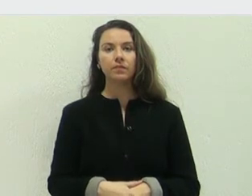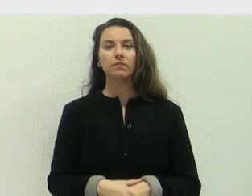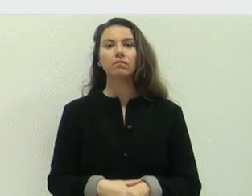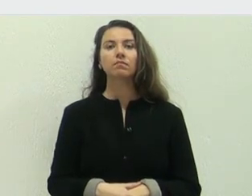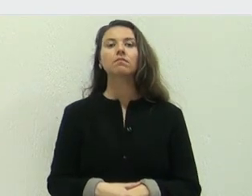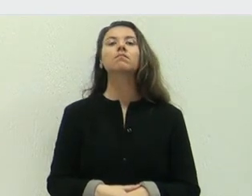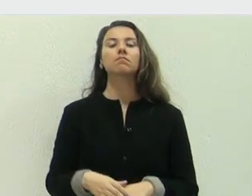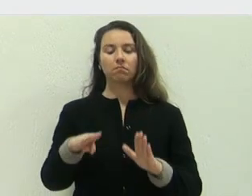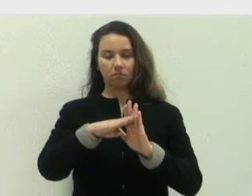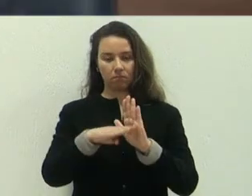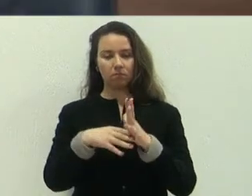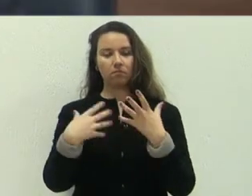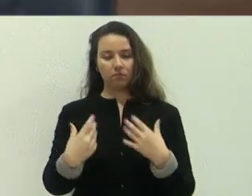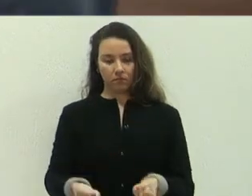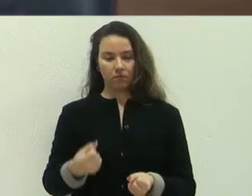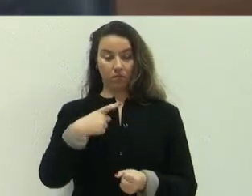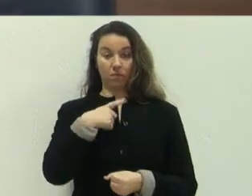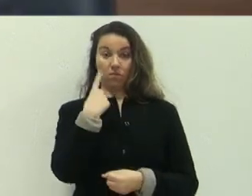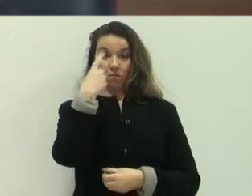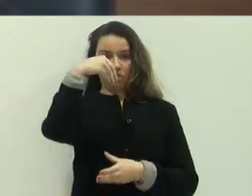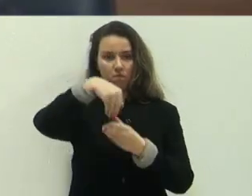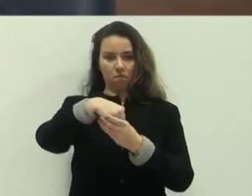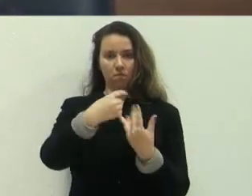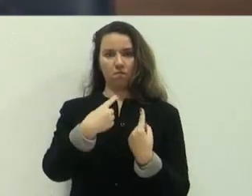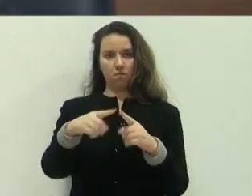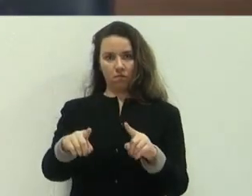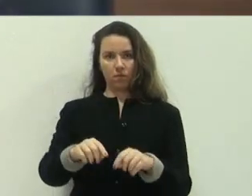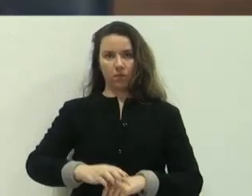Projeto aprovado com um voto contrário.